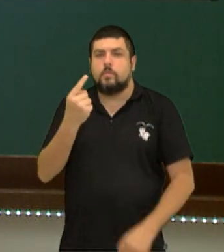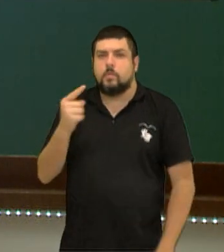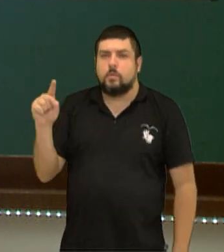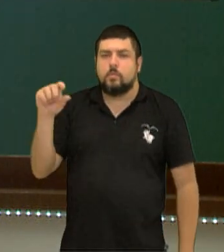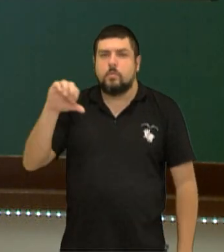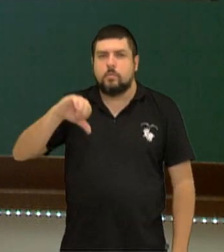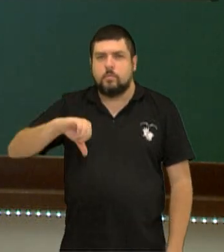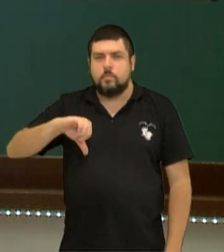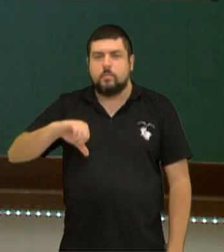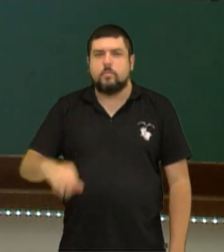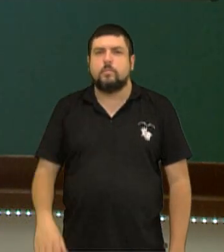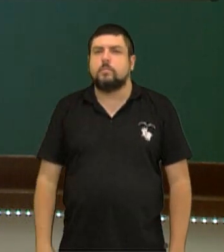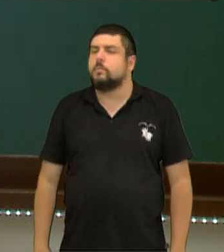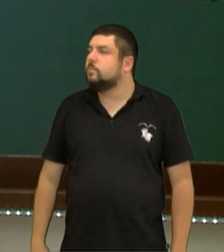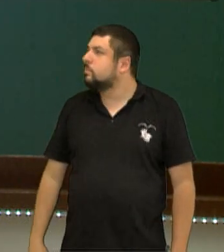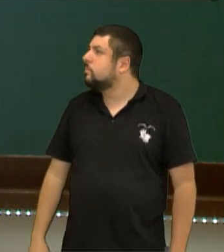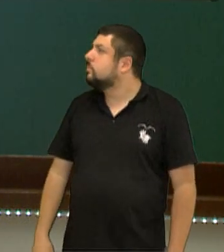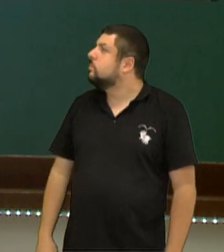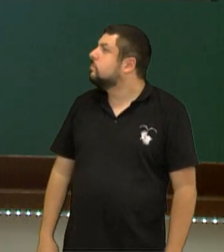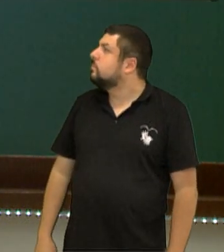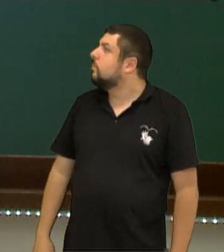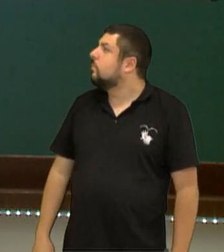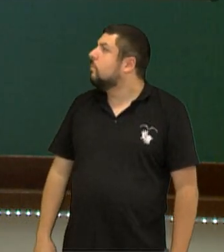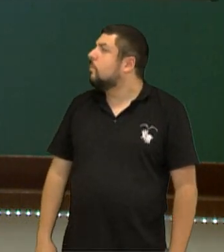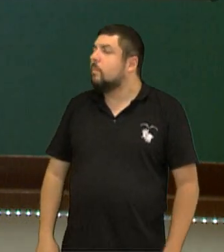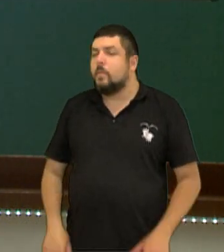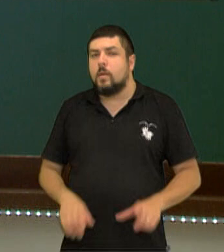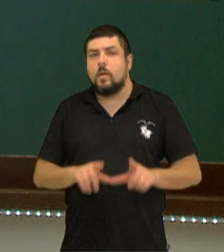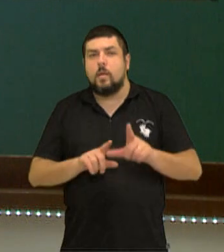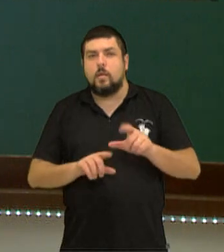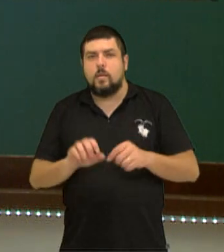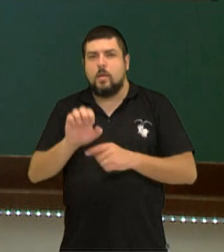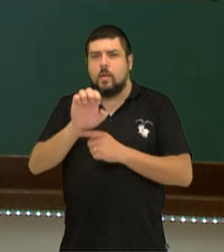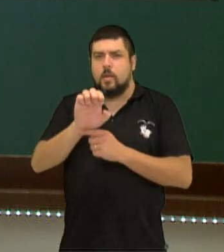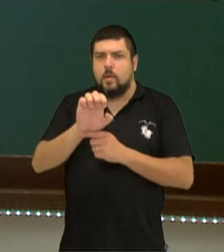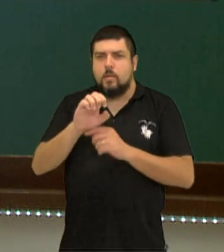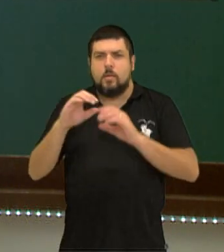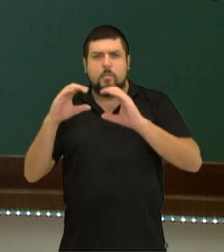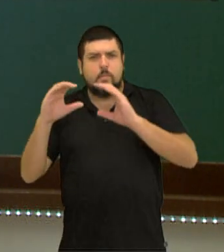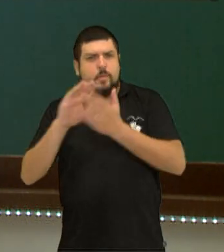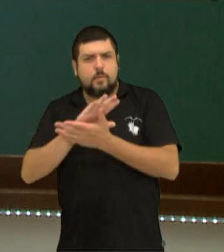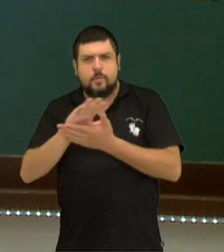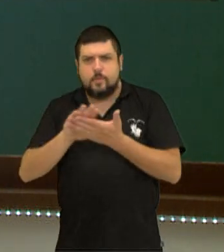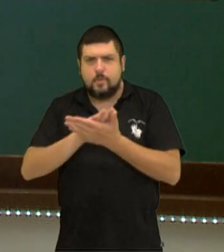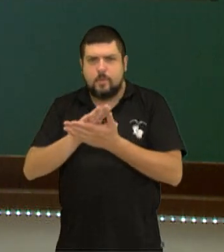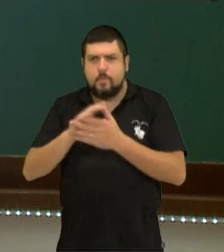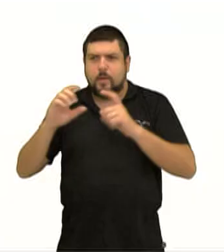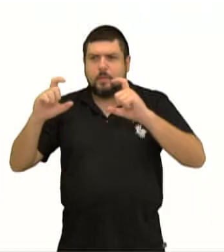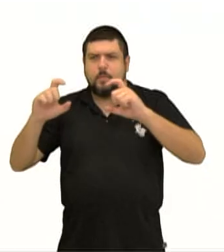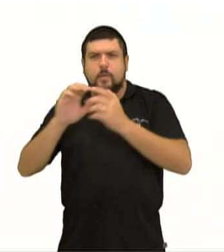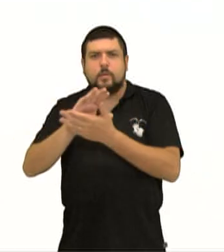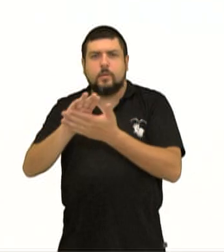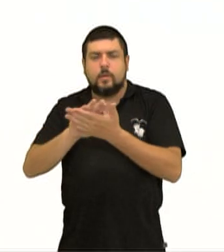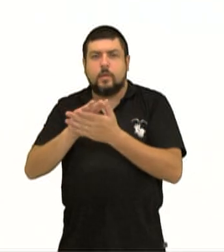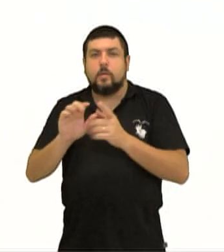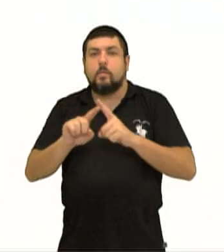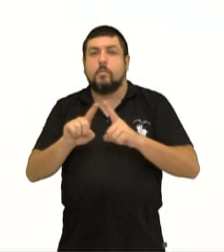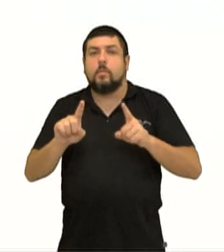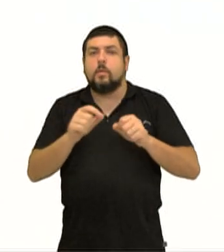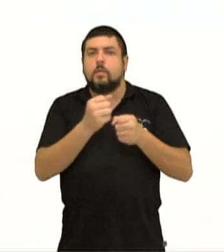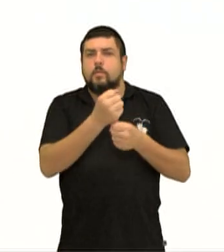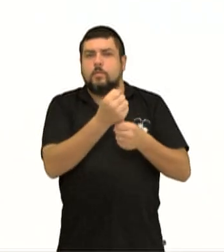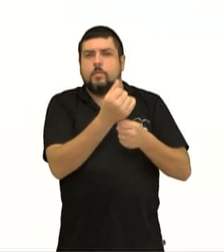9, ok? E na letra E, não temos nem parênteses, nem colchetes, mas temos